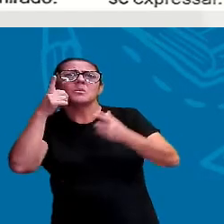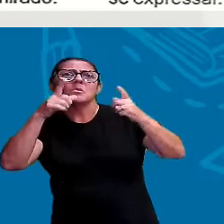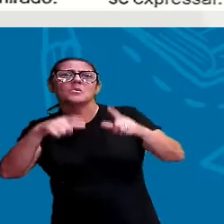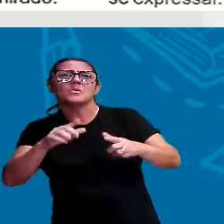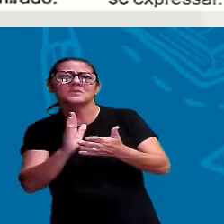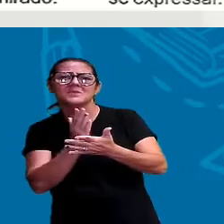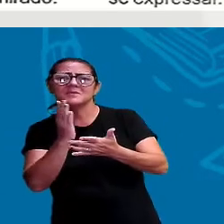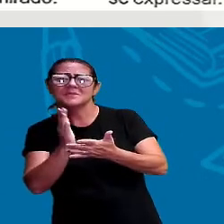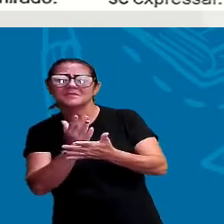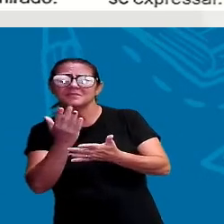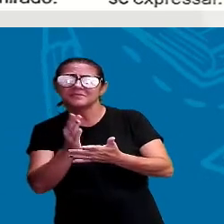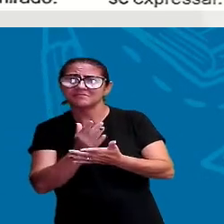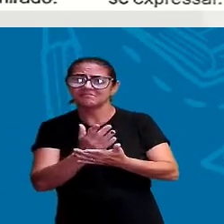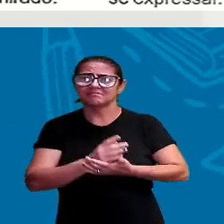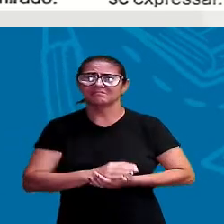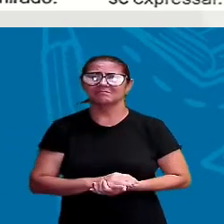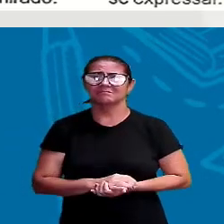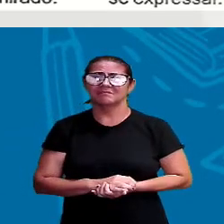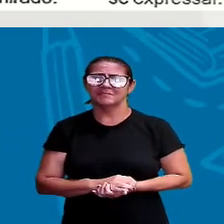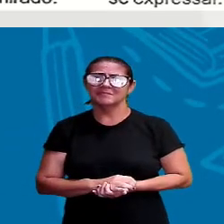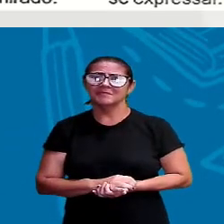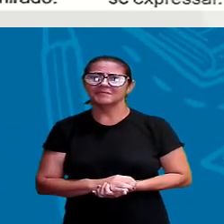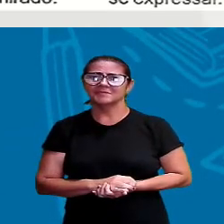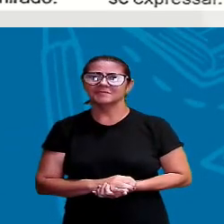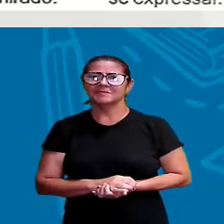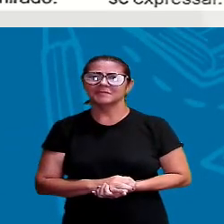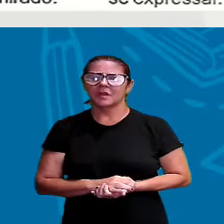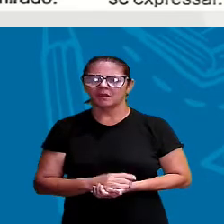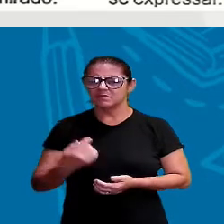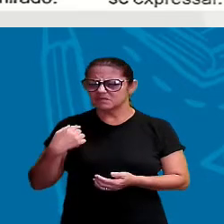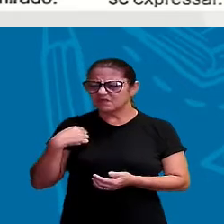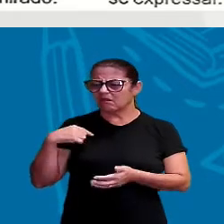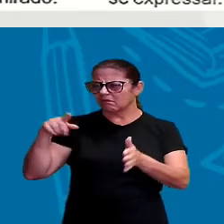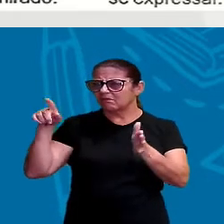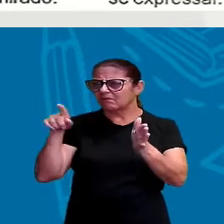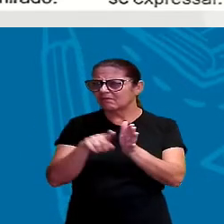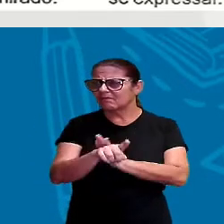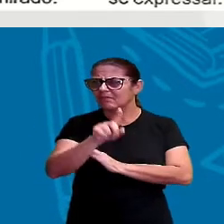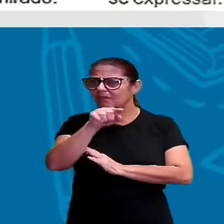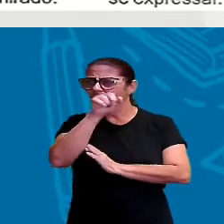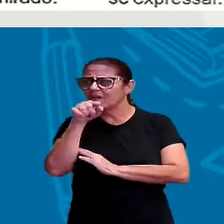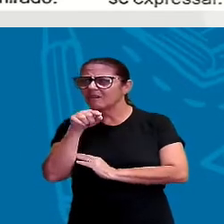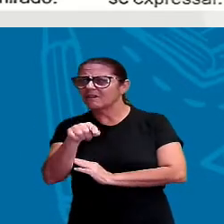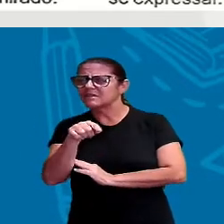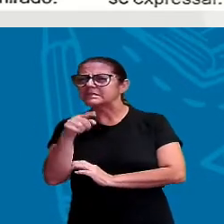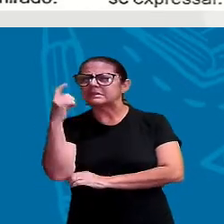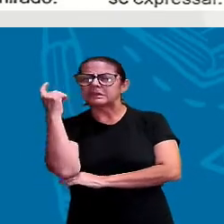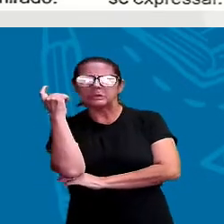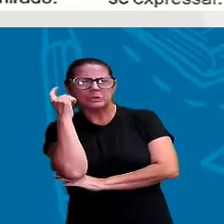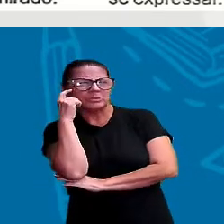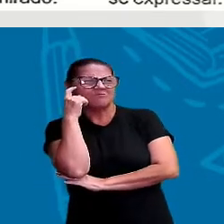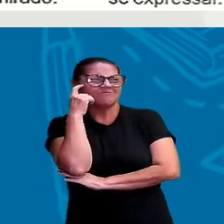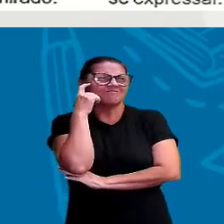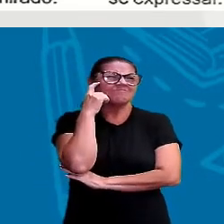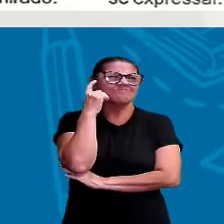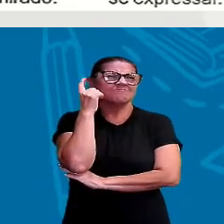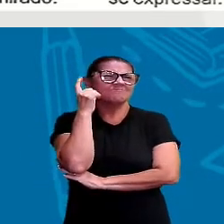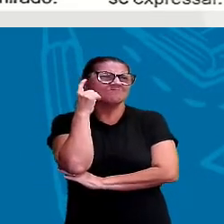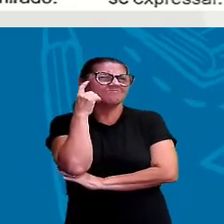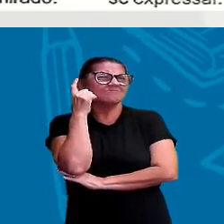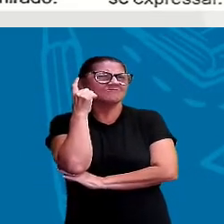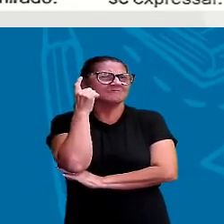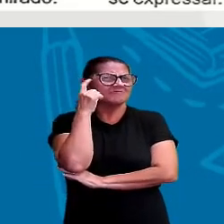Certo? Abaixo, esse tem aí o sinal de pergunta, de interrogação. O personagem está com dúvidas. Então, ele